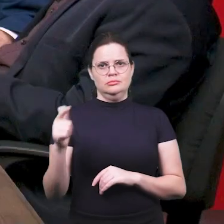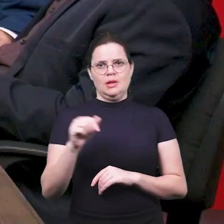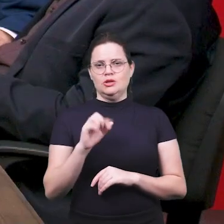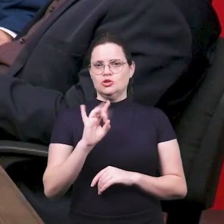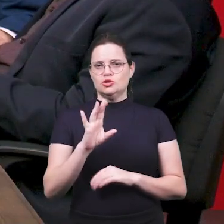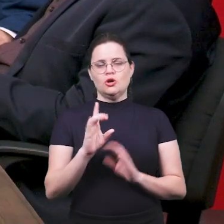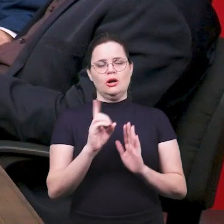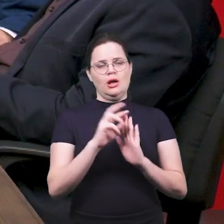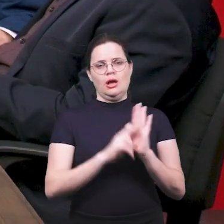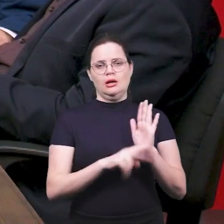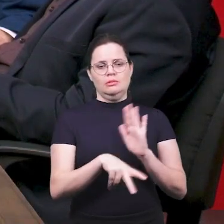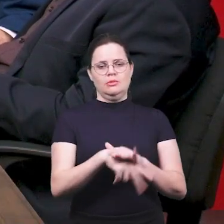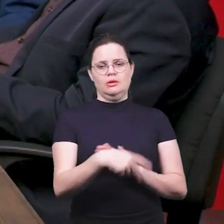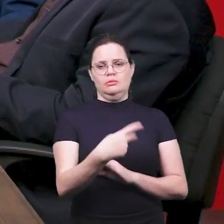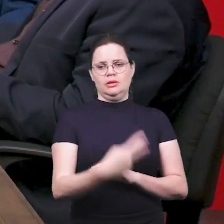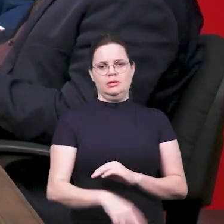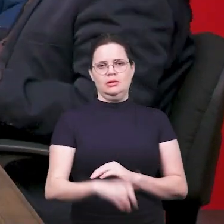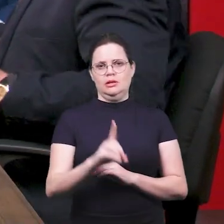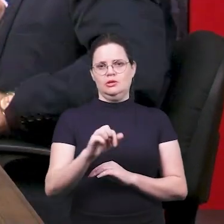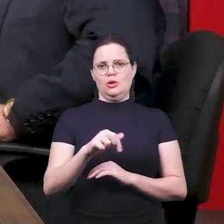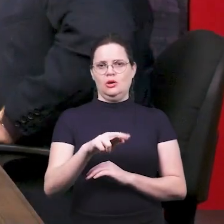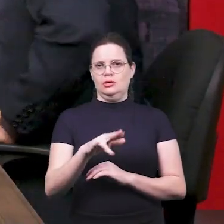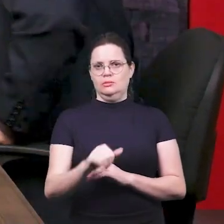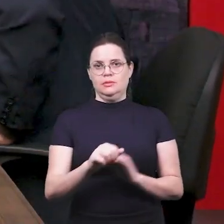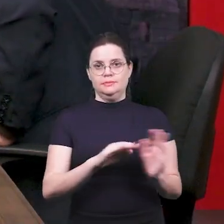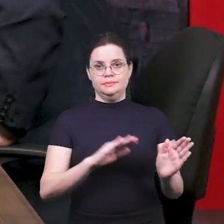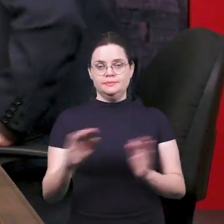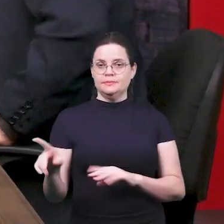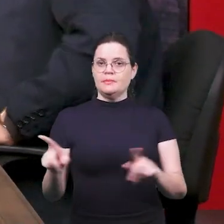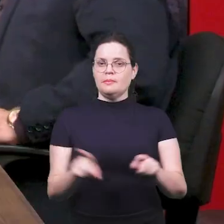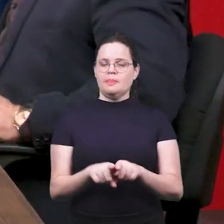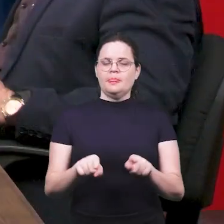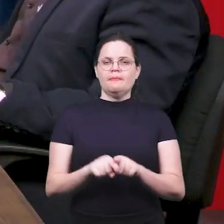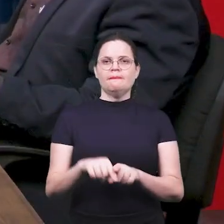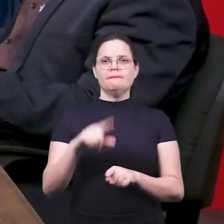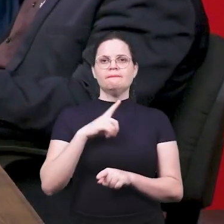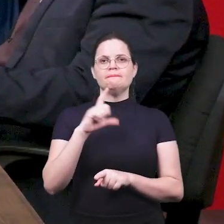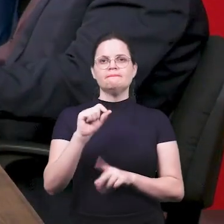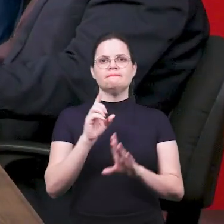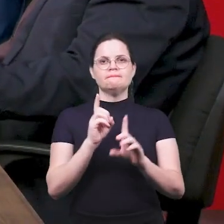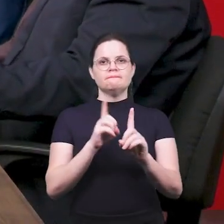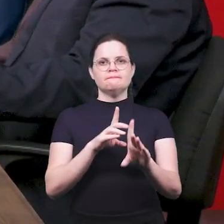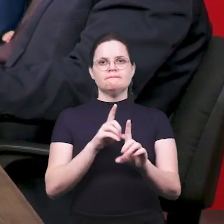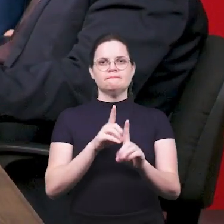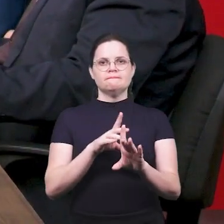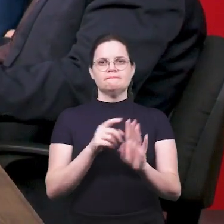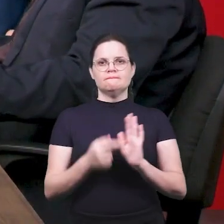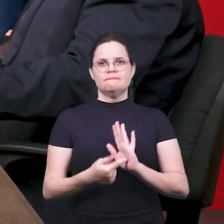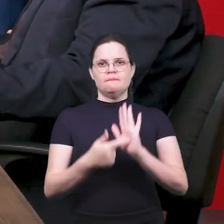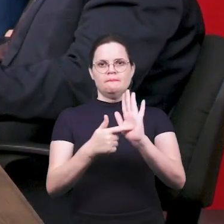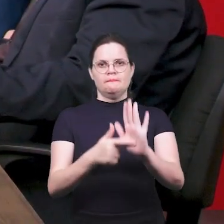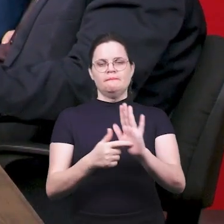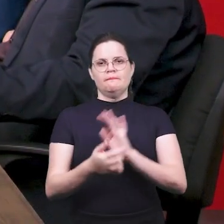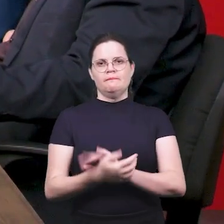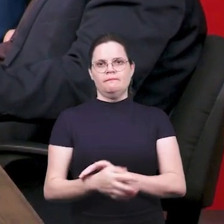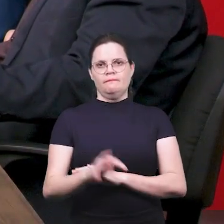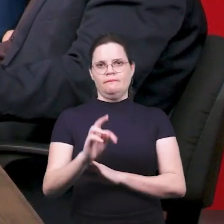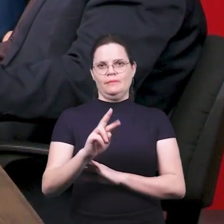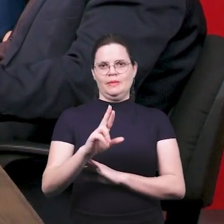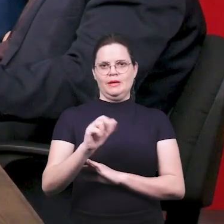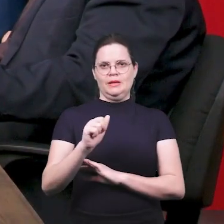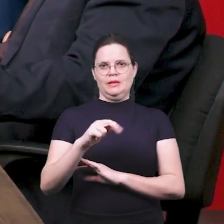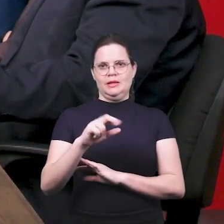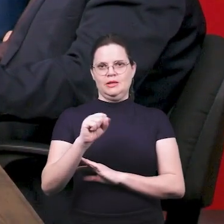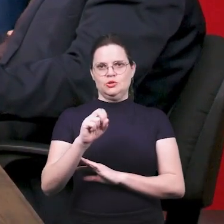um dogma. Exatamente, mais um dogma aí. Tem o caso ali da doutrina da transubstanciação,